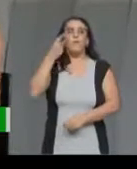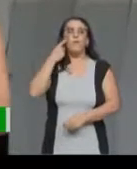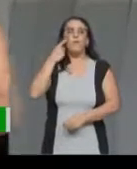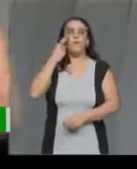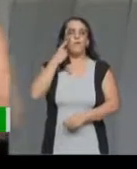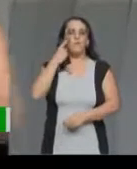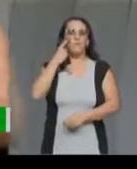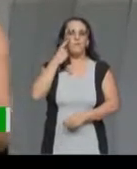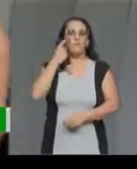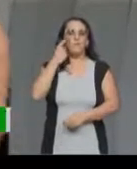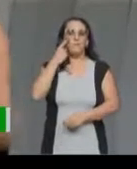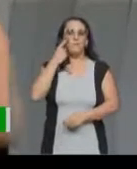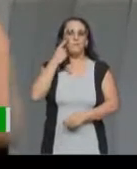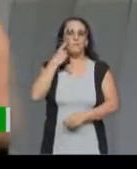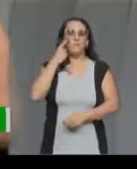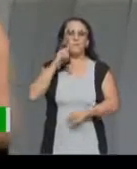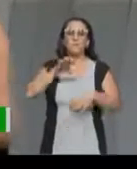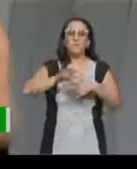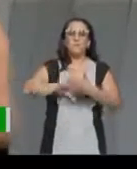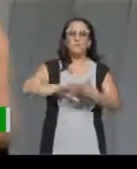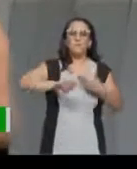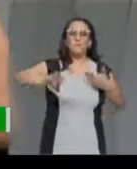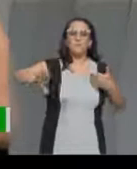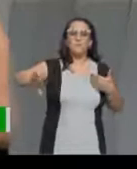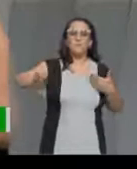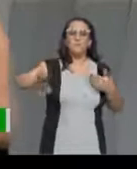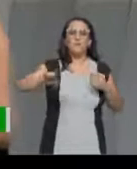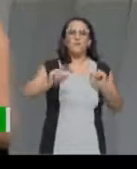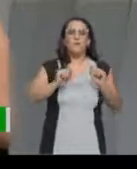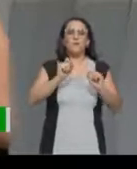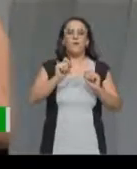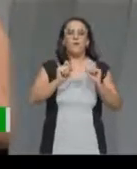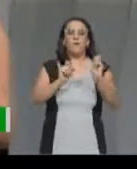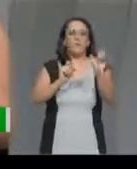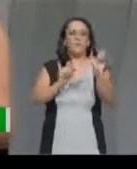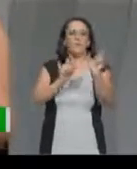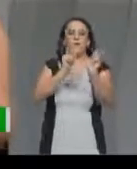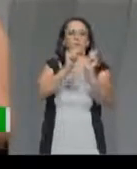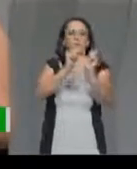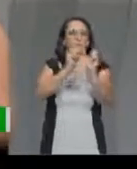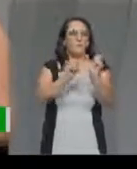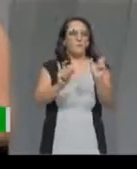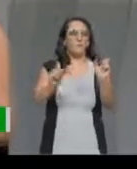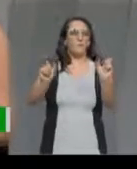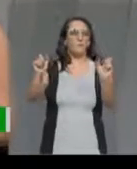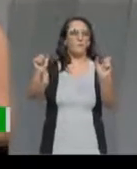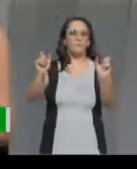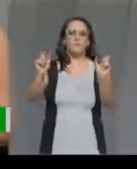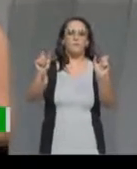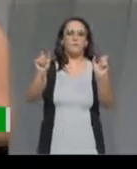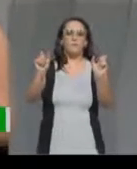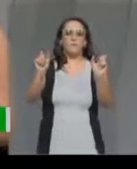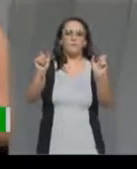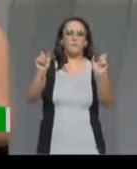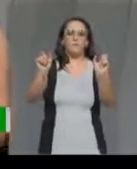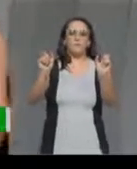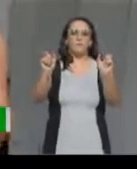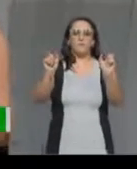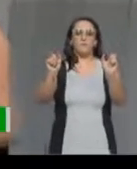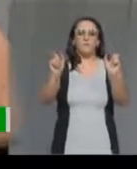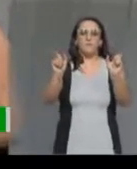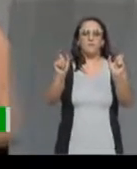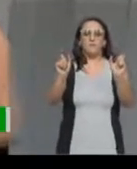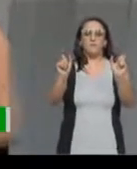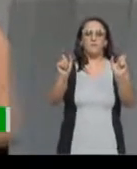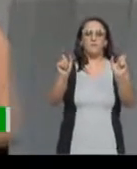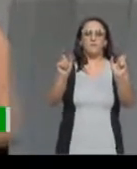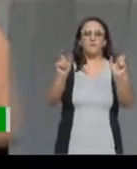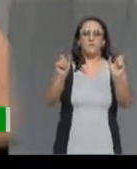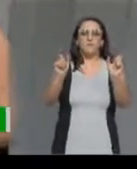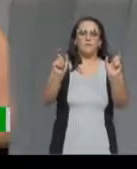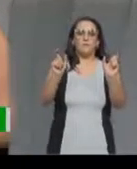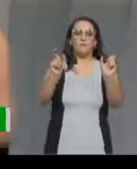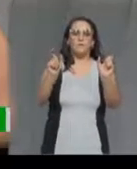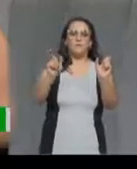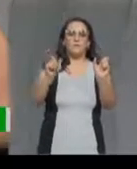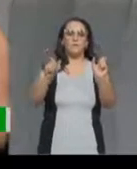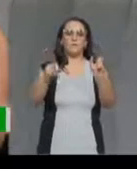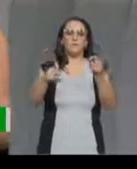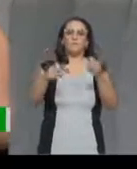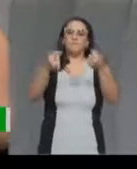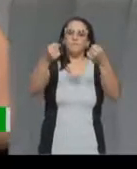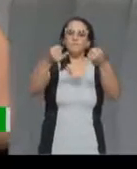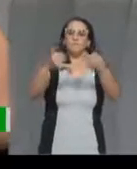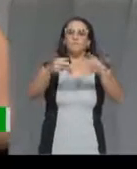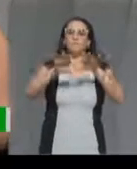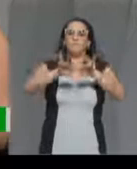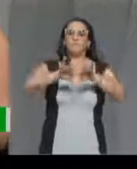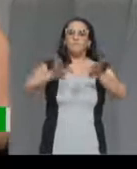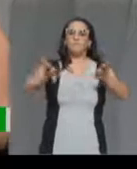a separação das palavras em sílabas e a classificação das palavras quanto ao número de sílabas